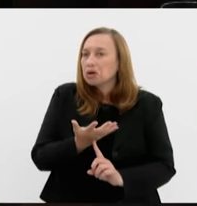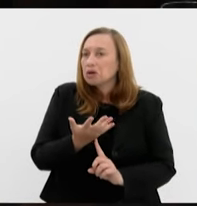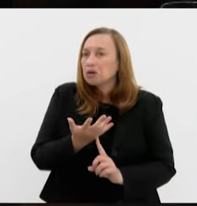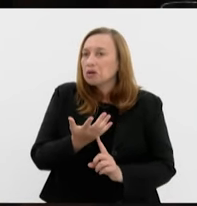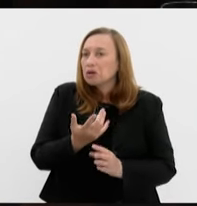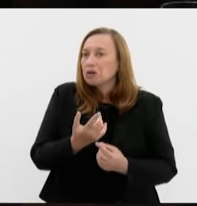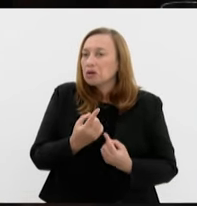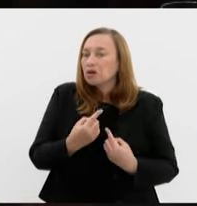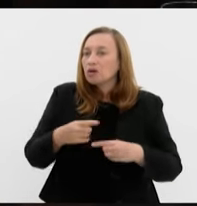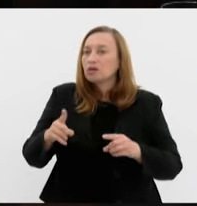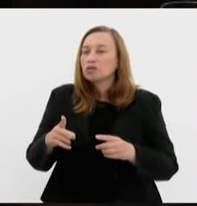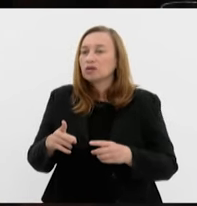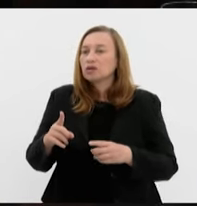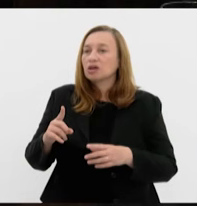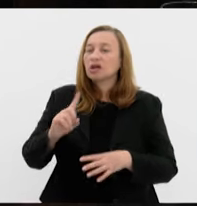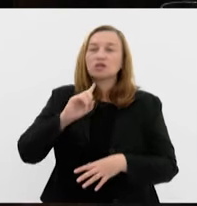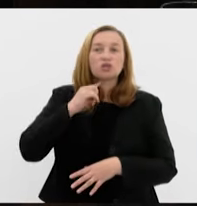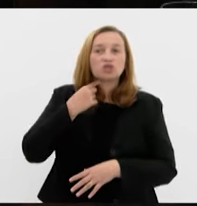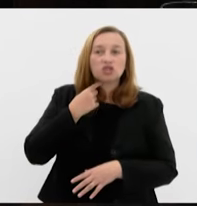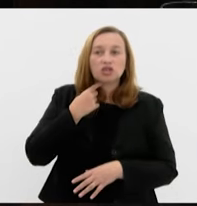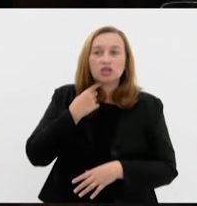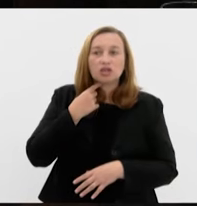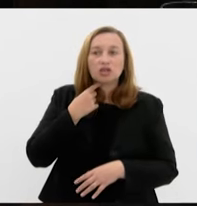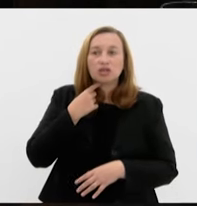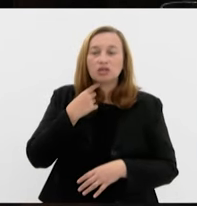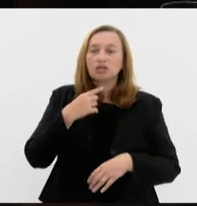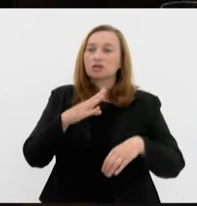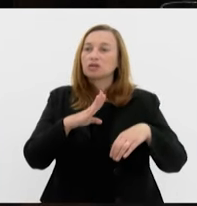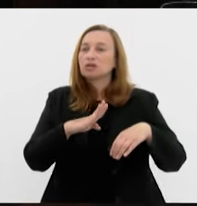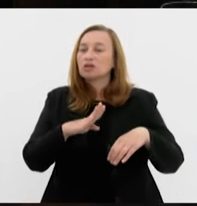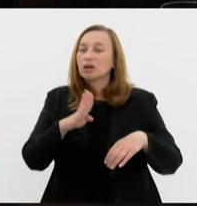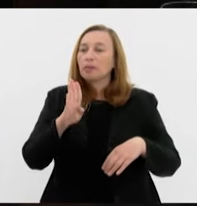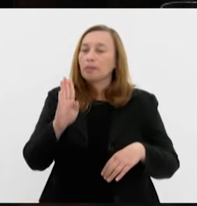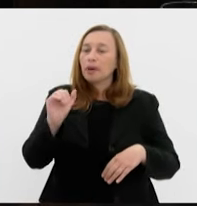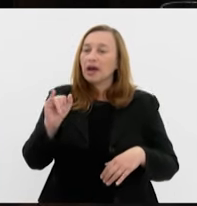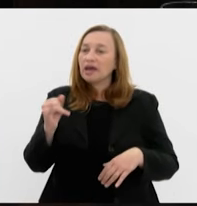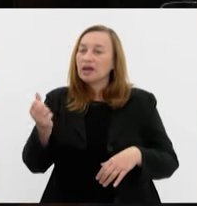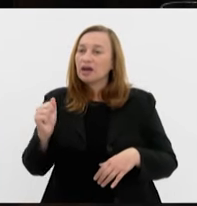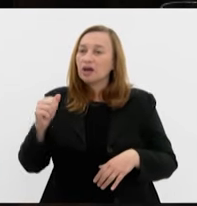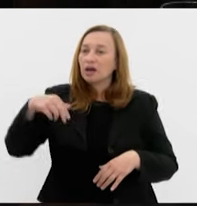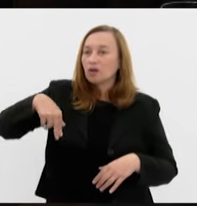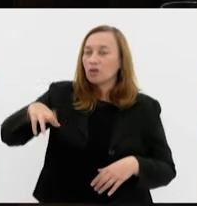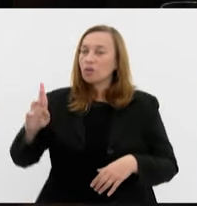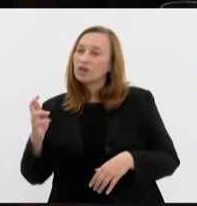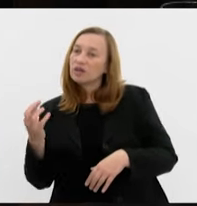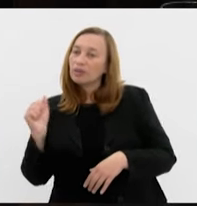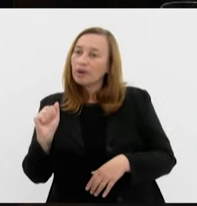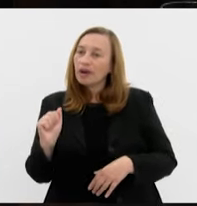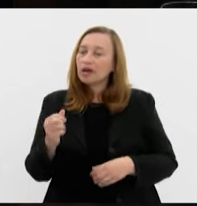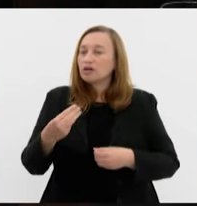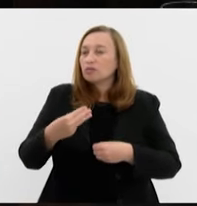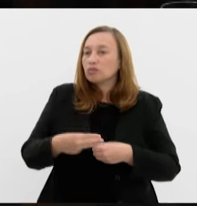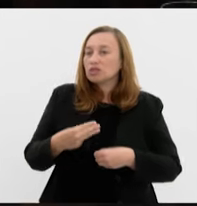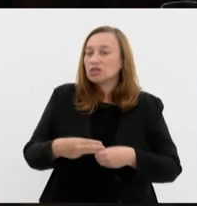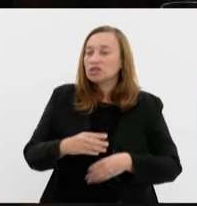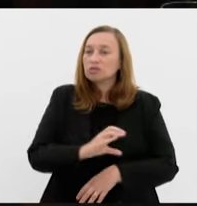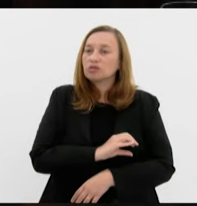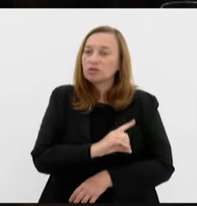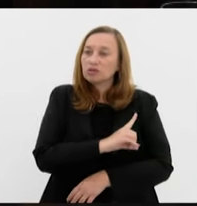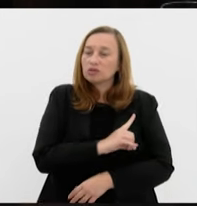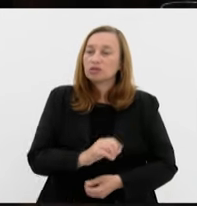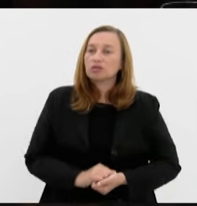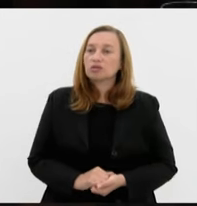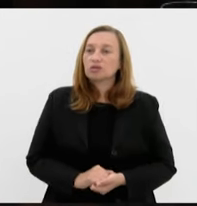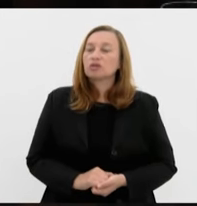da poluição da Bahia de da Bahia da Guanabara através de parecer com a o município de duc de Caxia